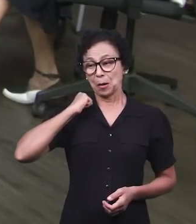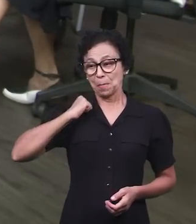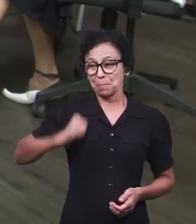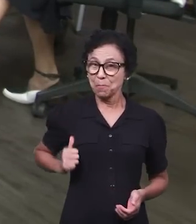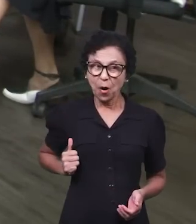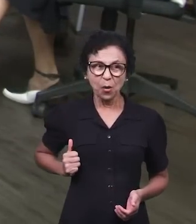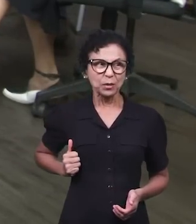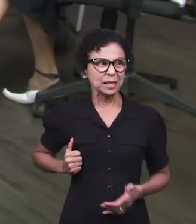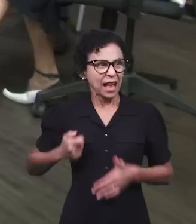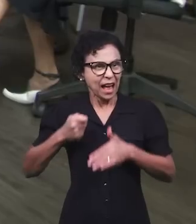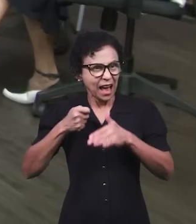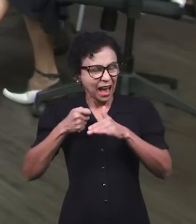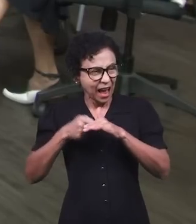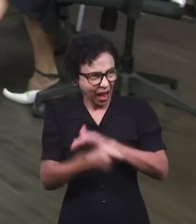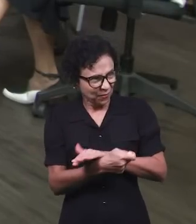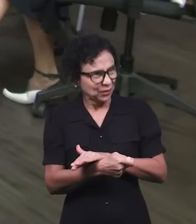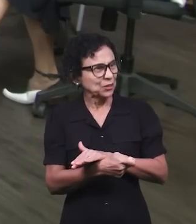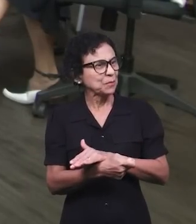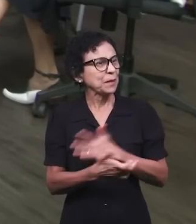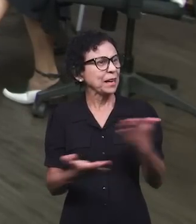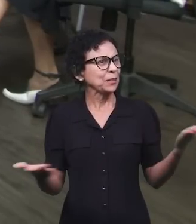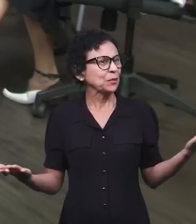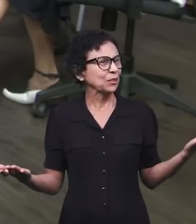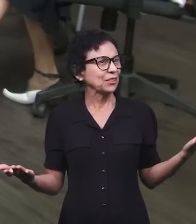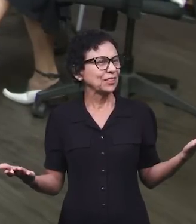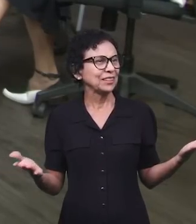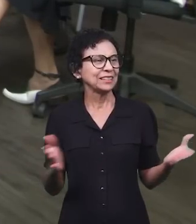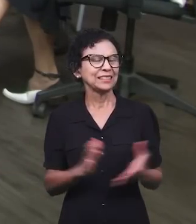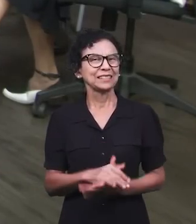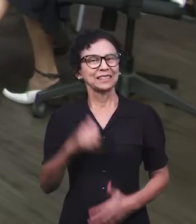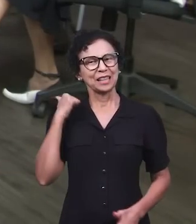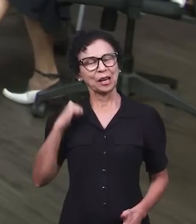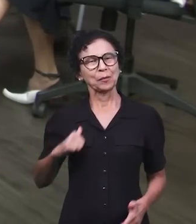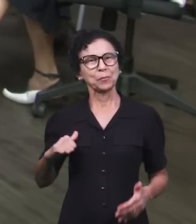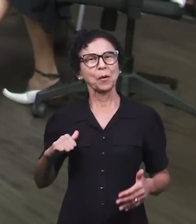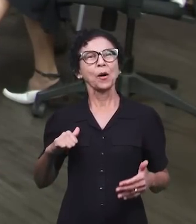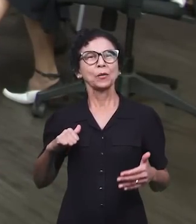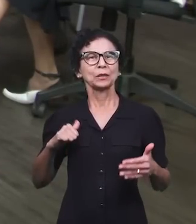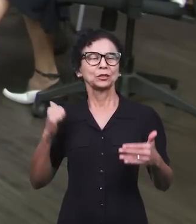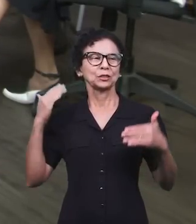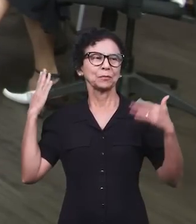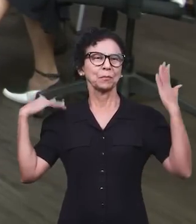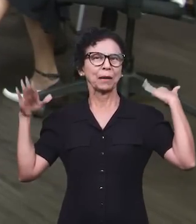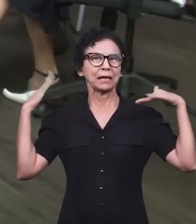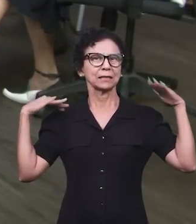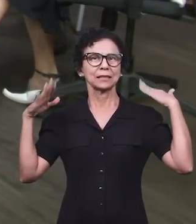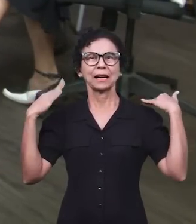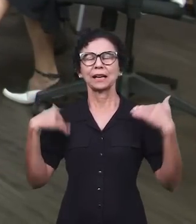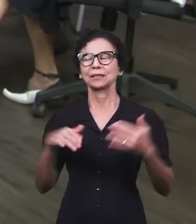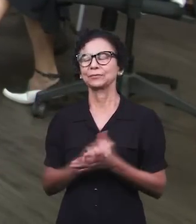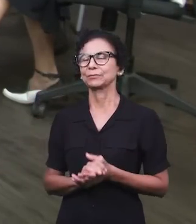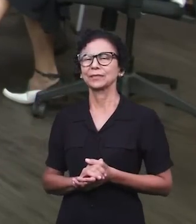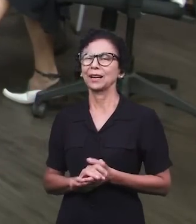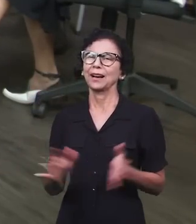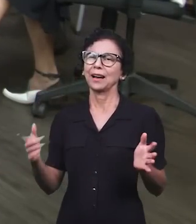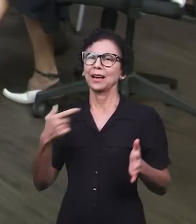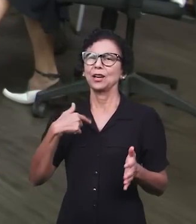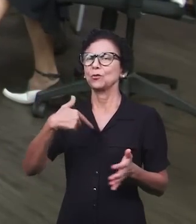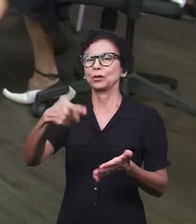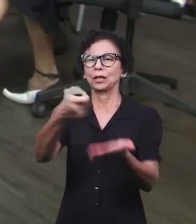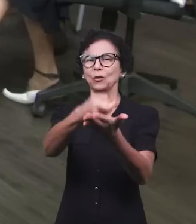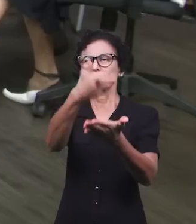investimento. Mas não é nem a bolsa de valores também. É a bolsa de valores. Tem jeito, né? Pai vai lá e compra. É assim